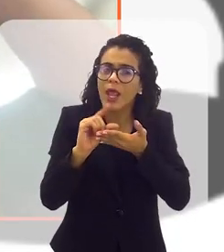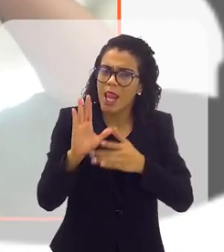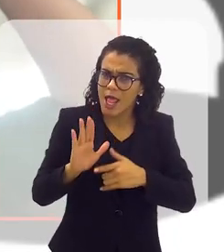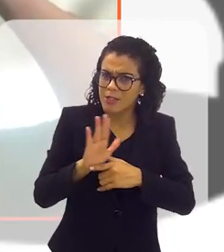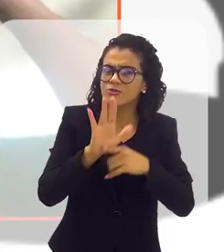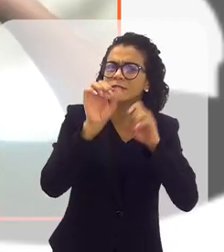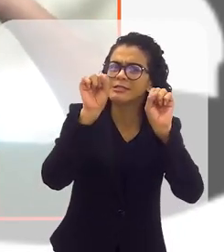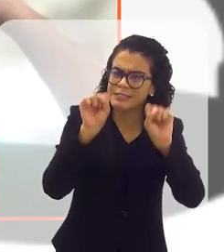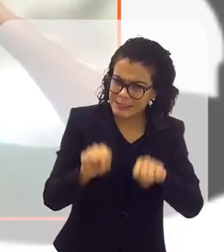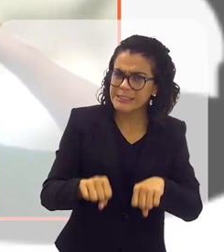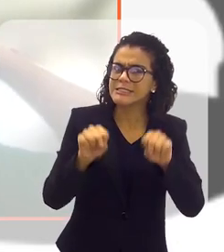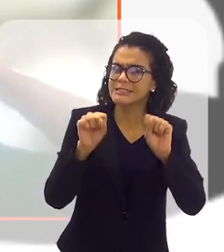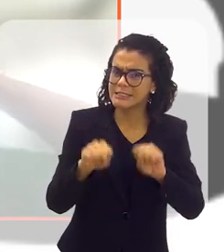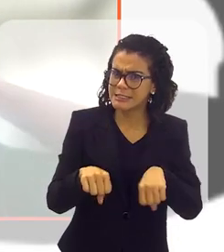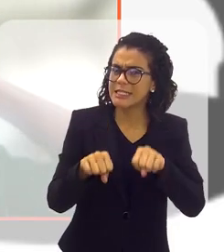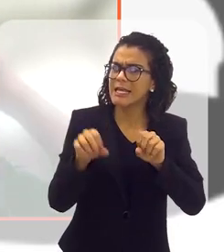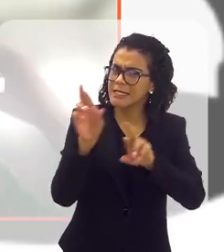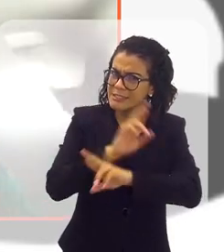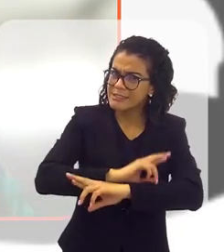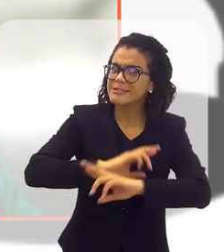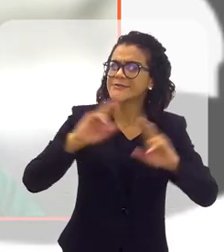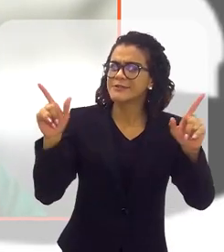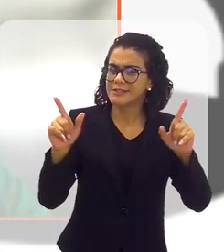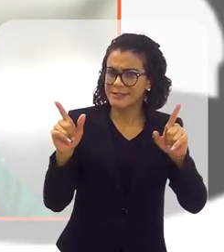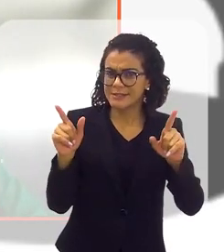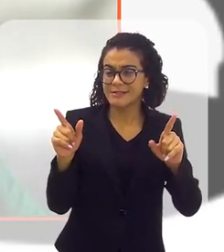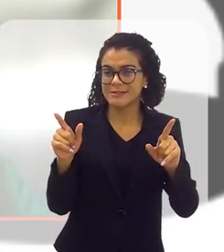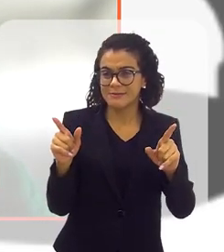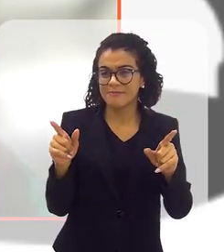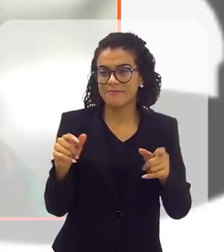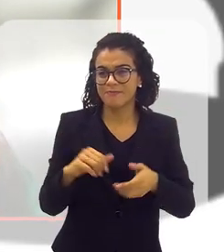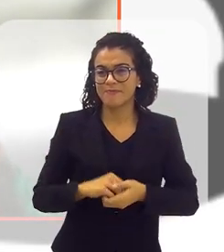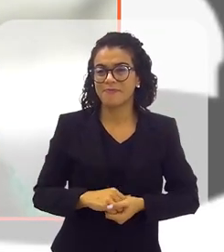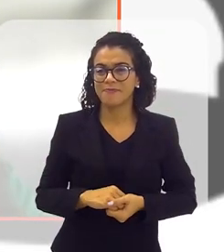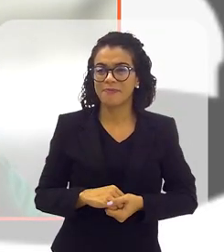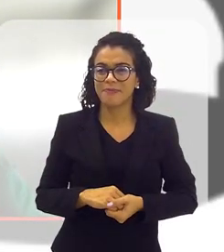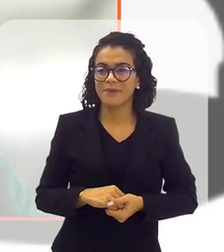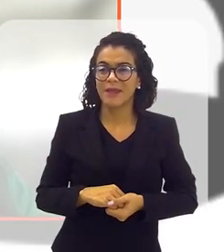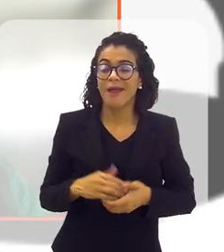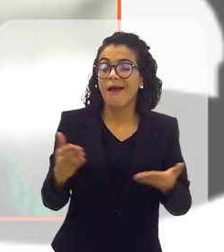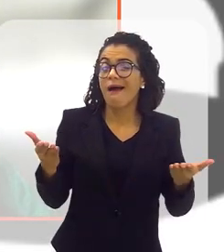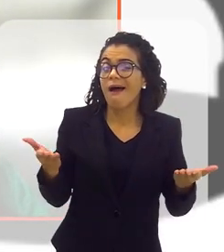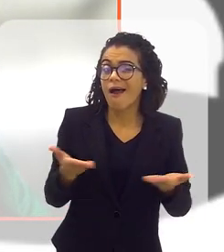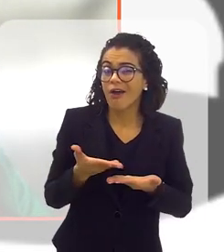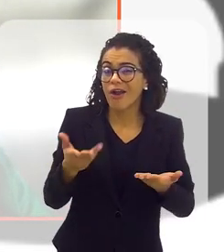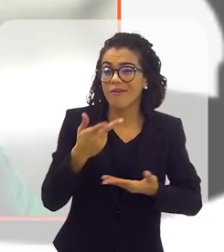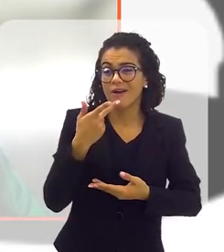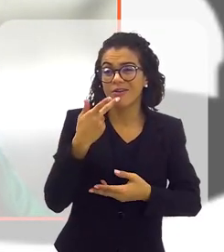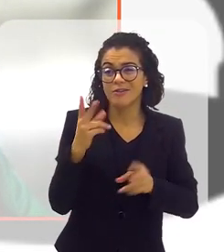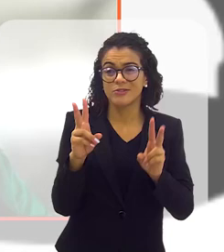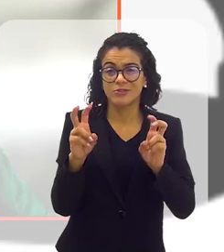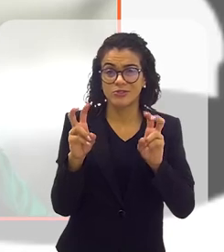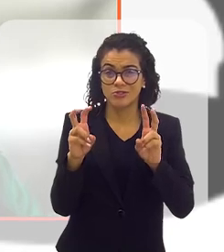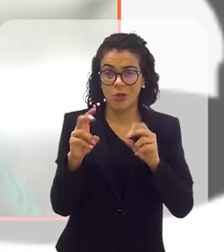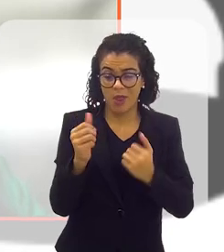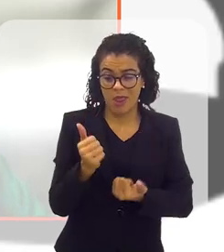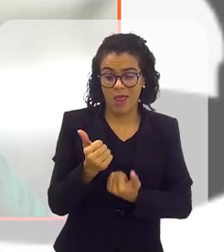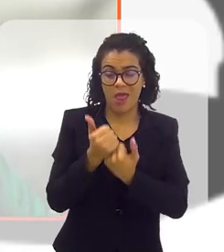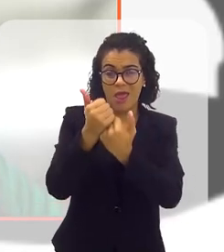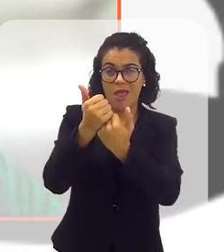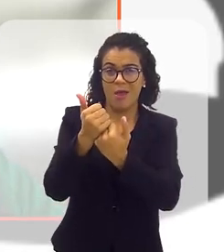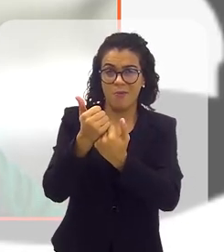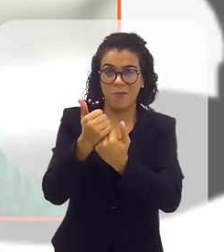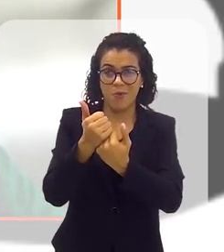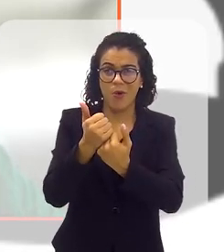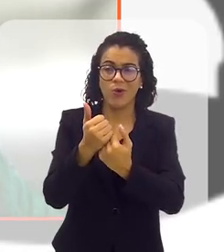ele faz diferença, muita diferença, quando são muitos. Agora, você falou dessa questão do